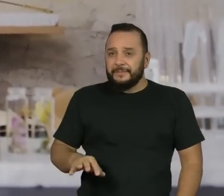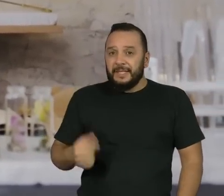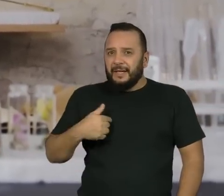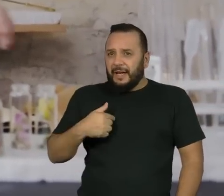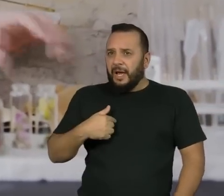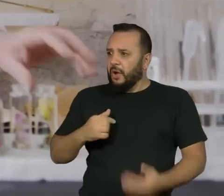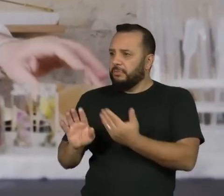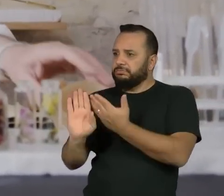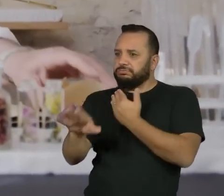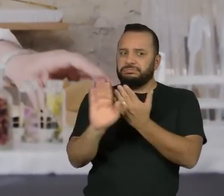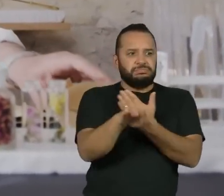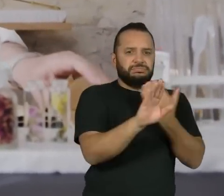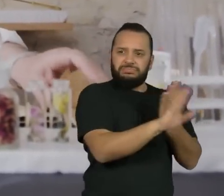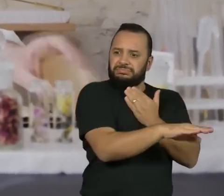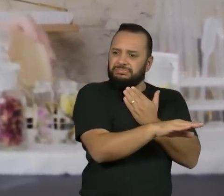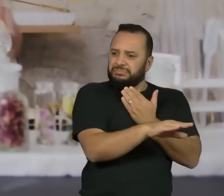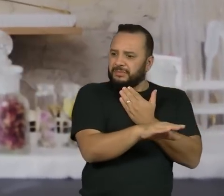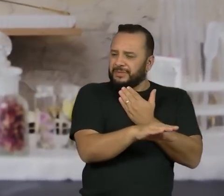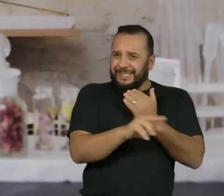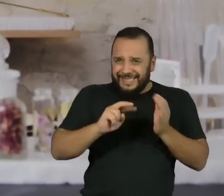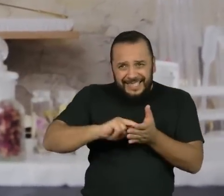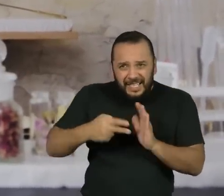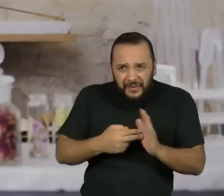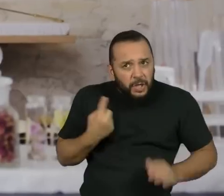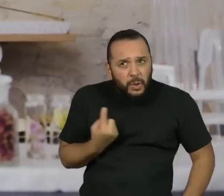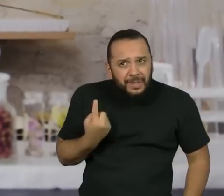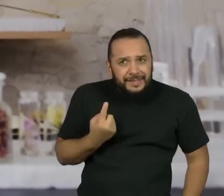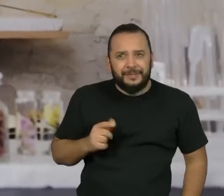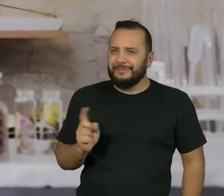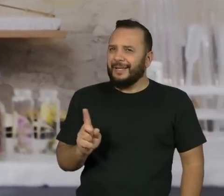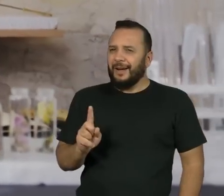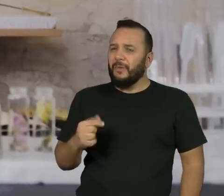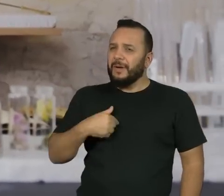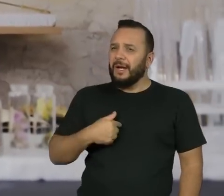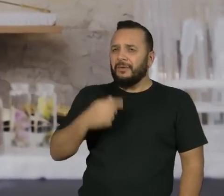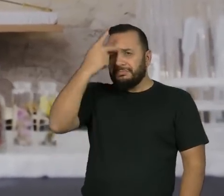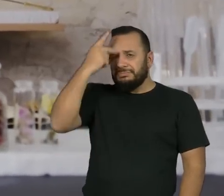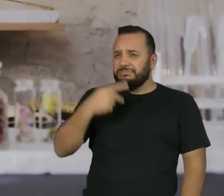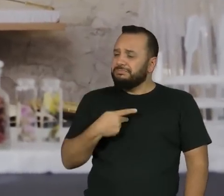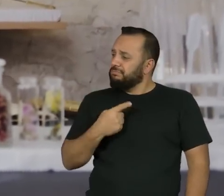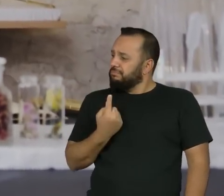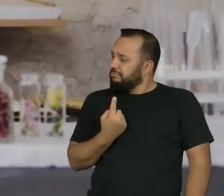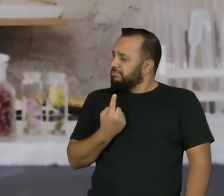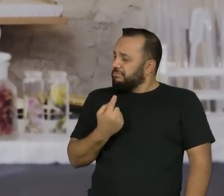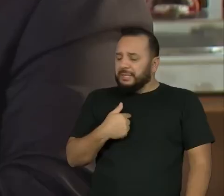ser solitário. Viver melhor é viver com a capacidade de uma vida com sentido,